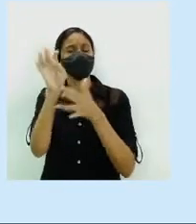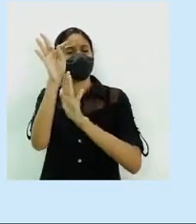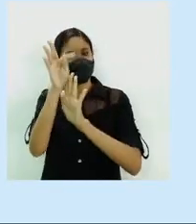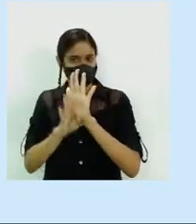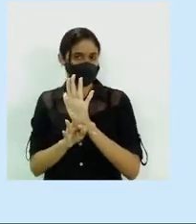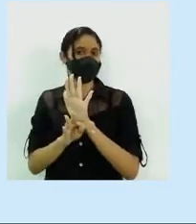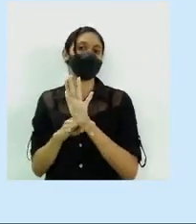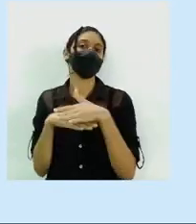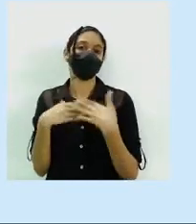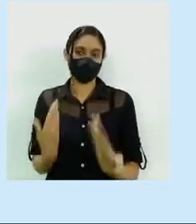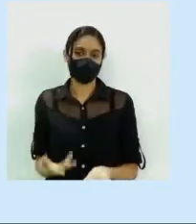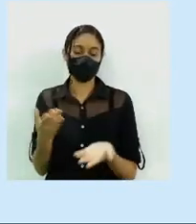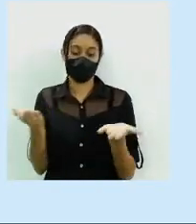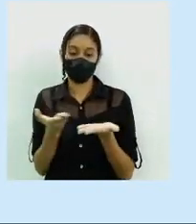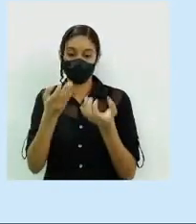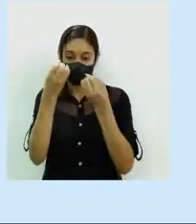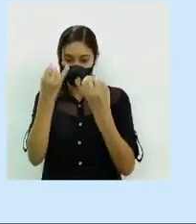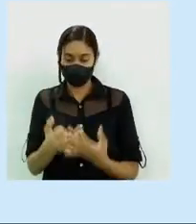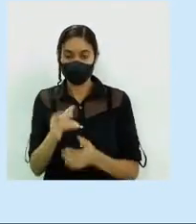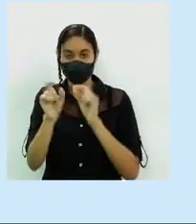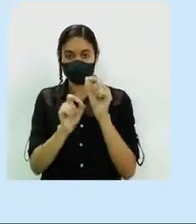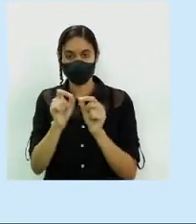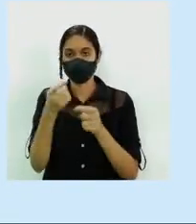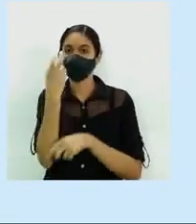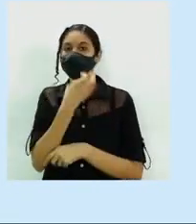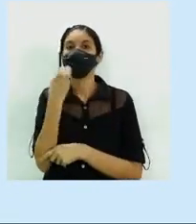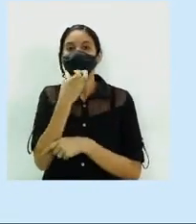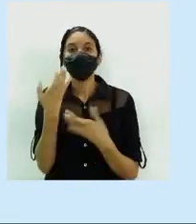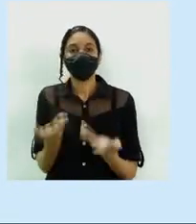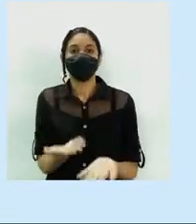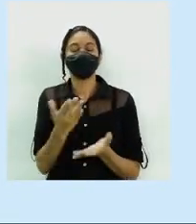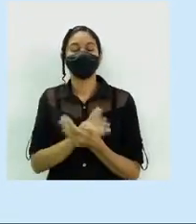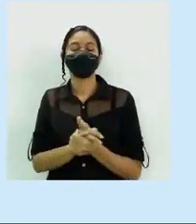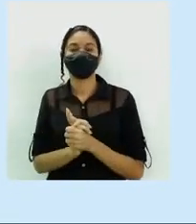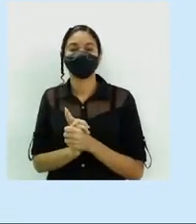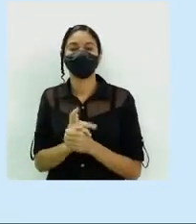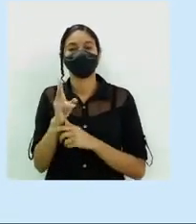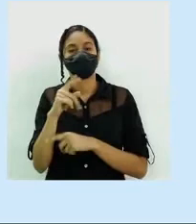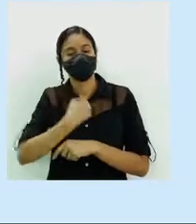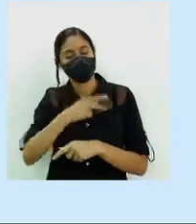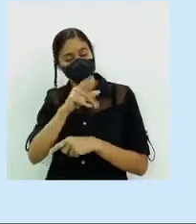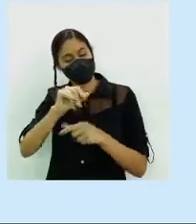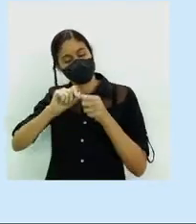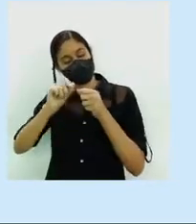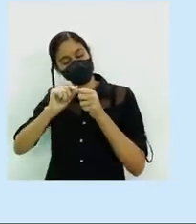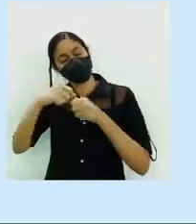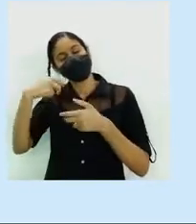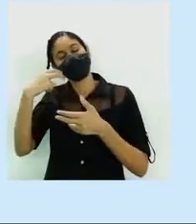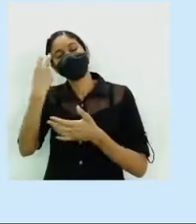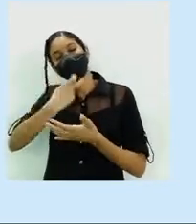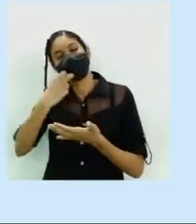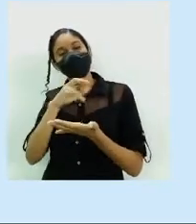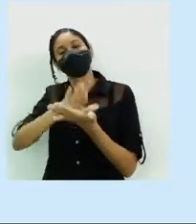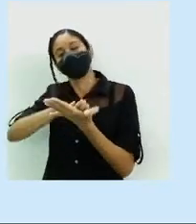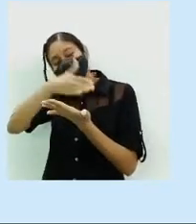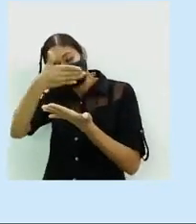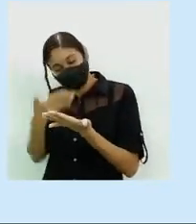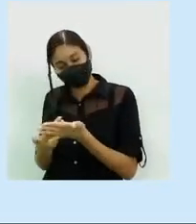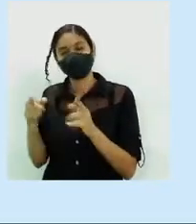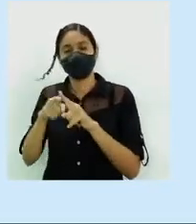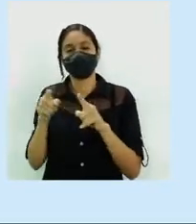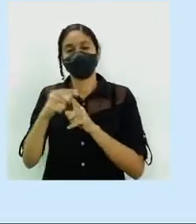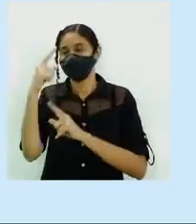textos. Nesse caso de hoje, o texto é oral. A gente vai fazer a leitura, a interpretação,